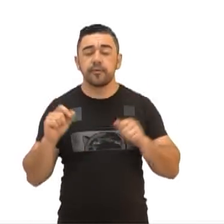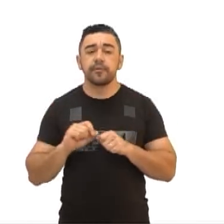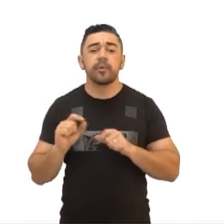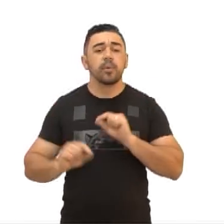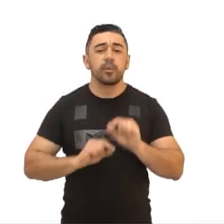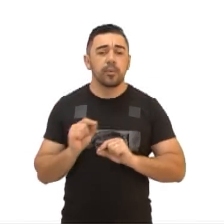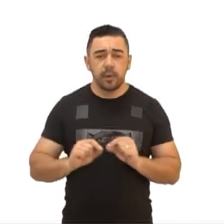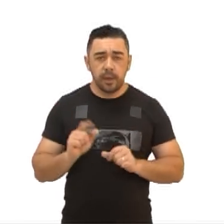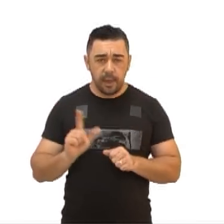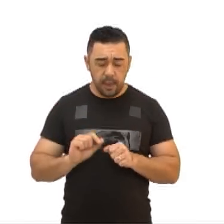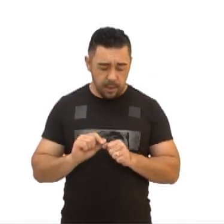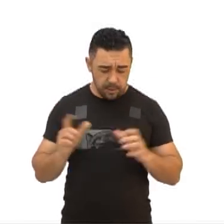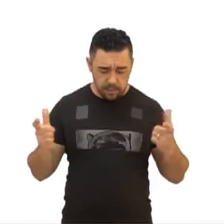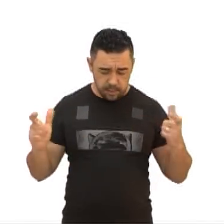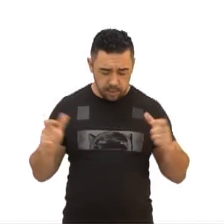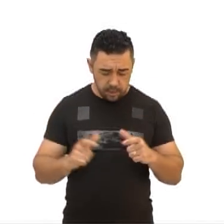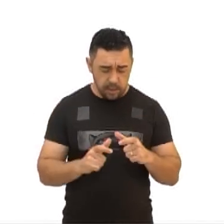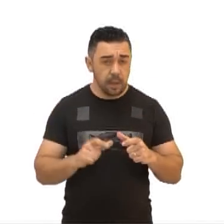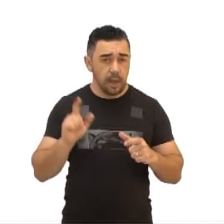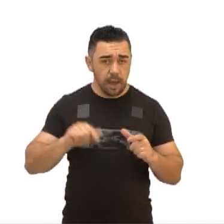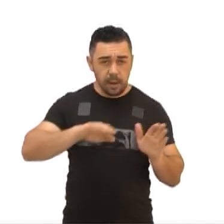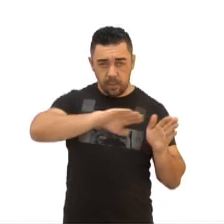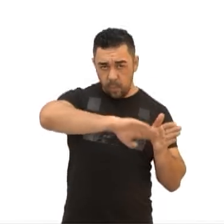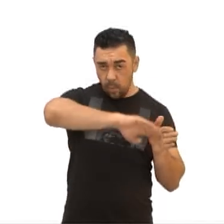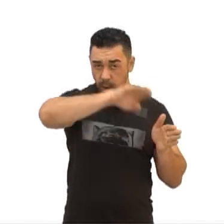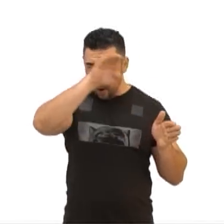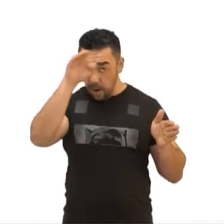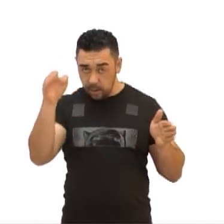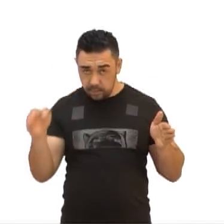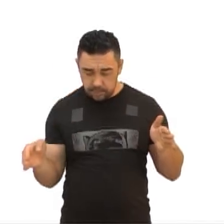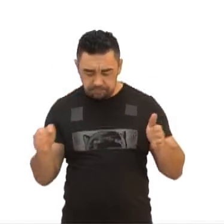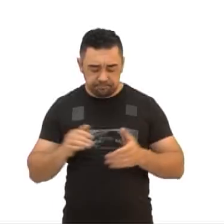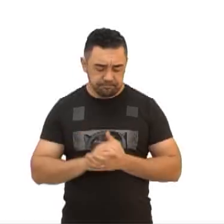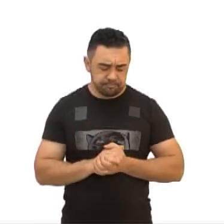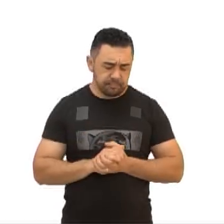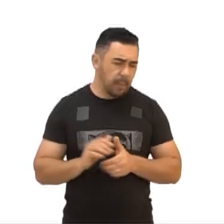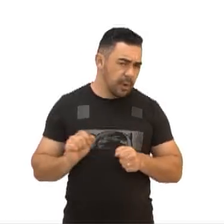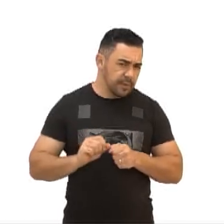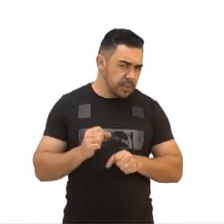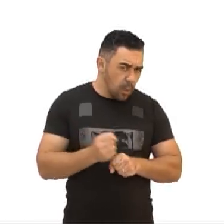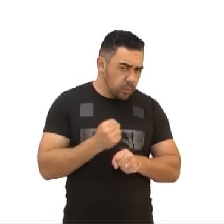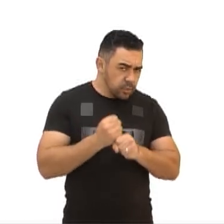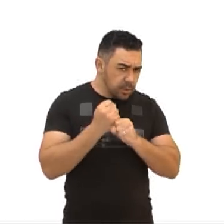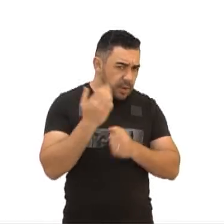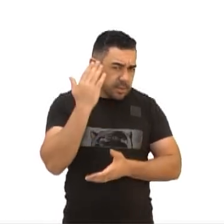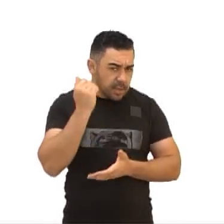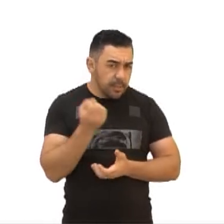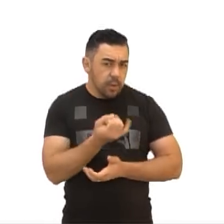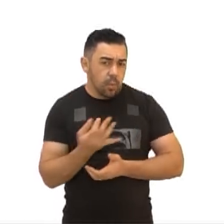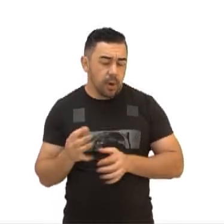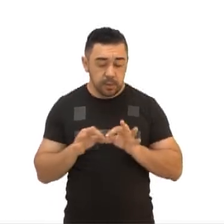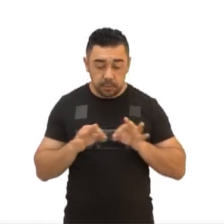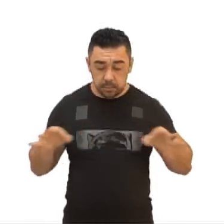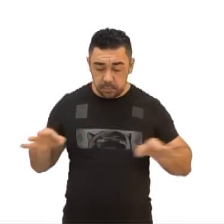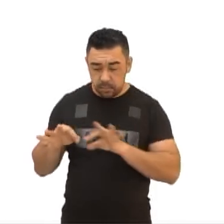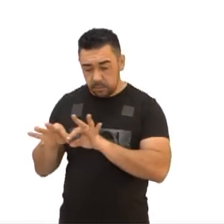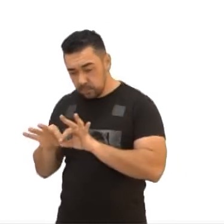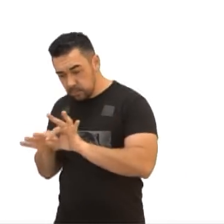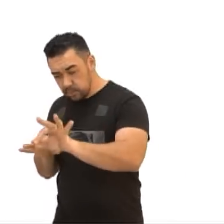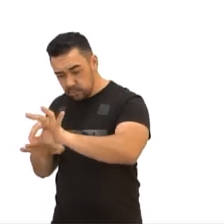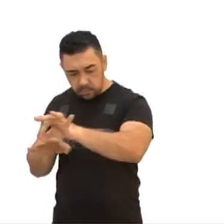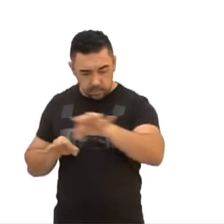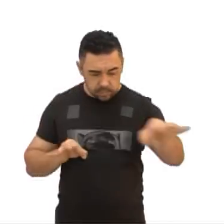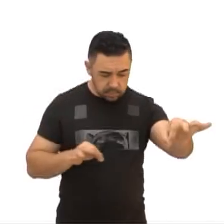resolveu fazer uma maquete na quadra de esportes do colégio. Para construí-la, ele precisou saber o tamanho real dessa